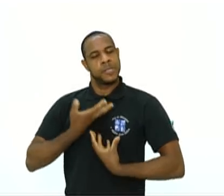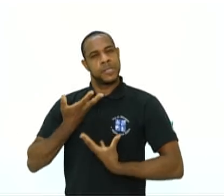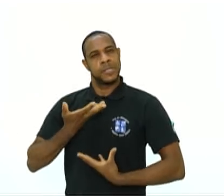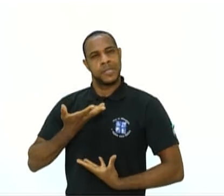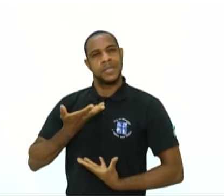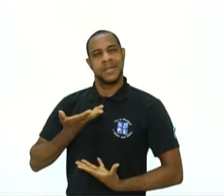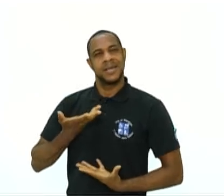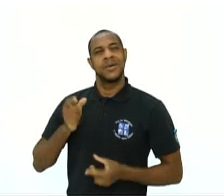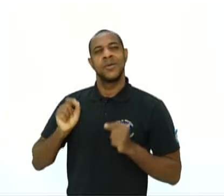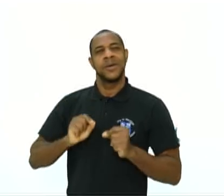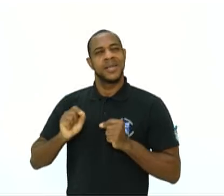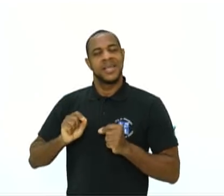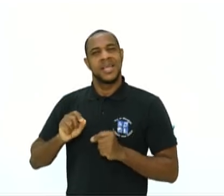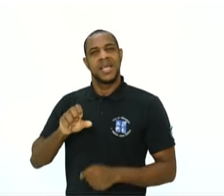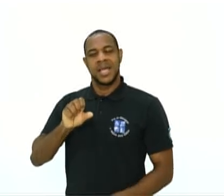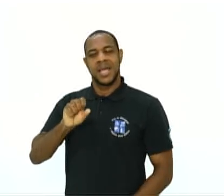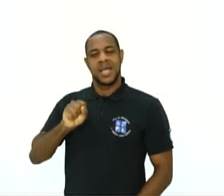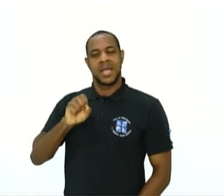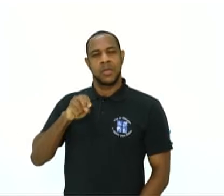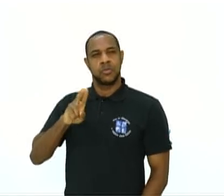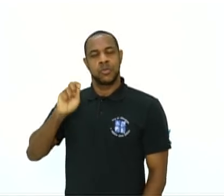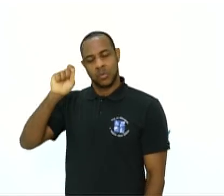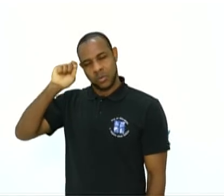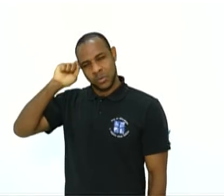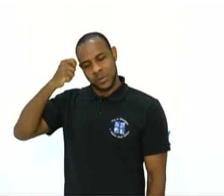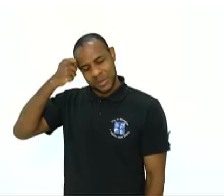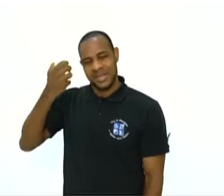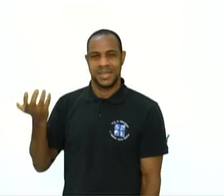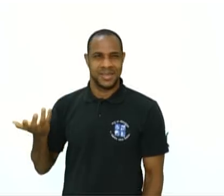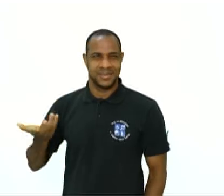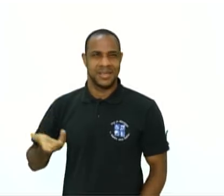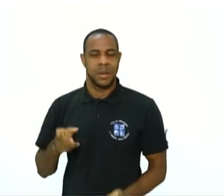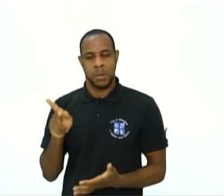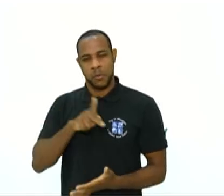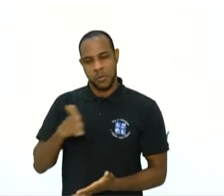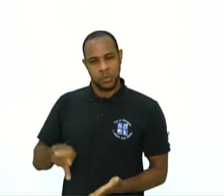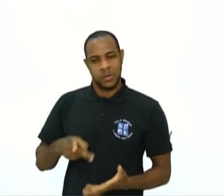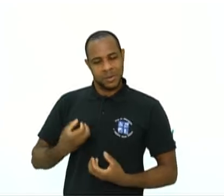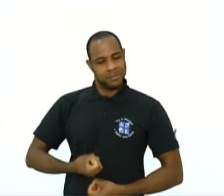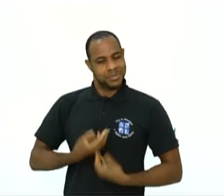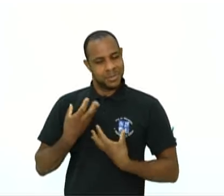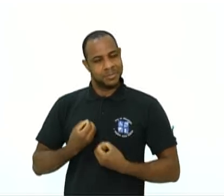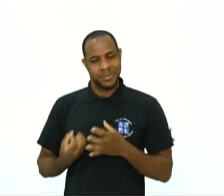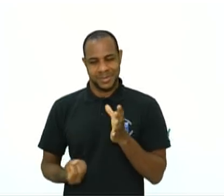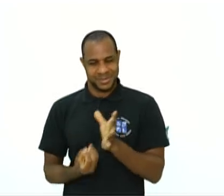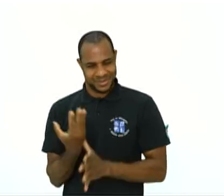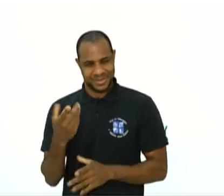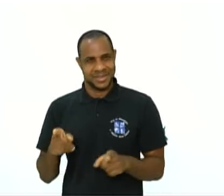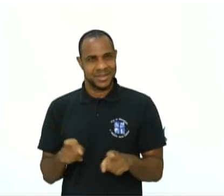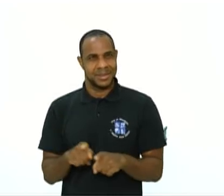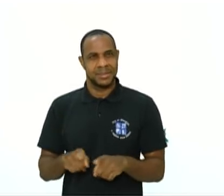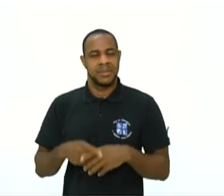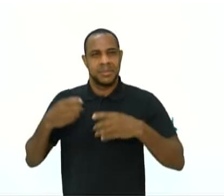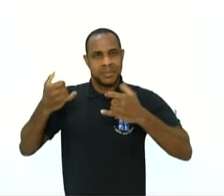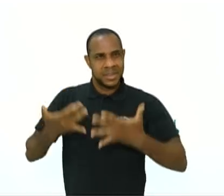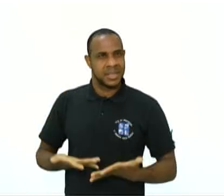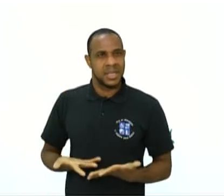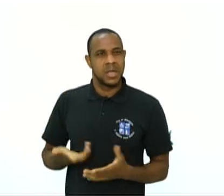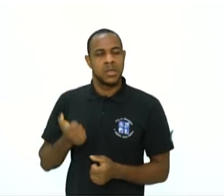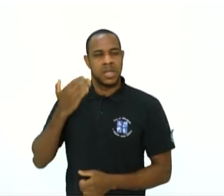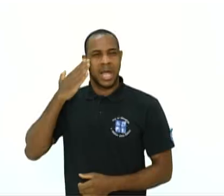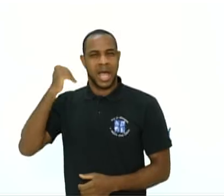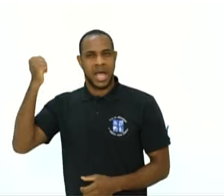inclusive a professora fez uma música, né, inspirada nessa poesia. Então, falamos também sobre a artista Sônia